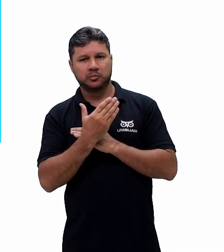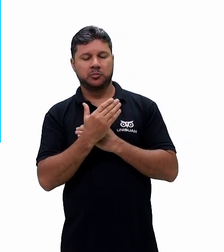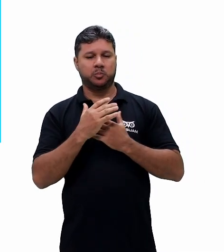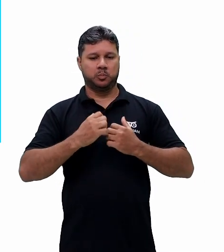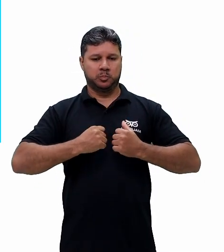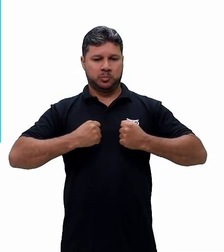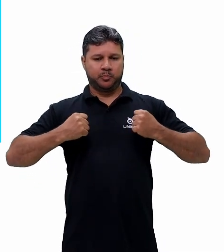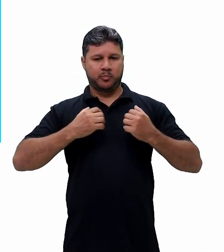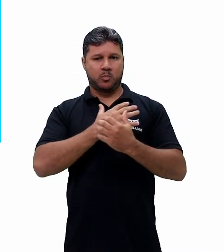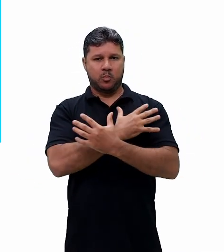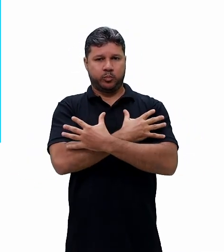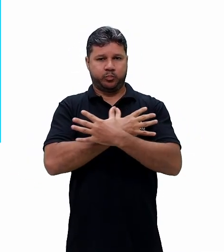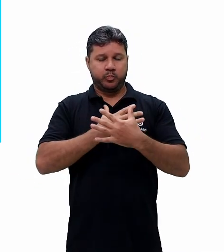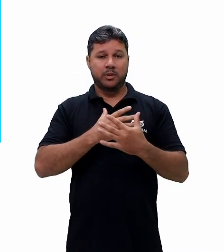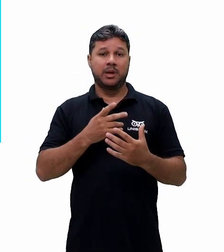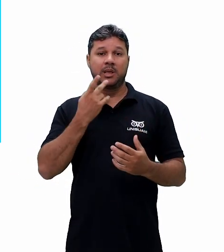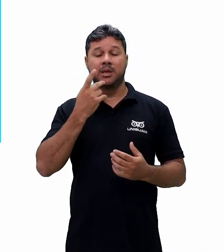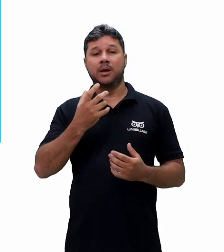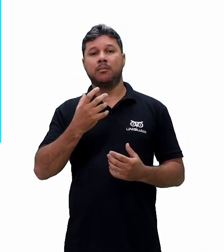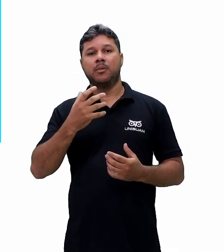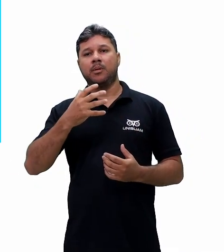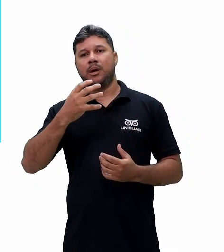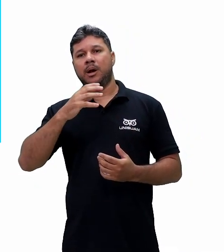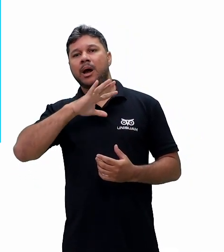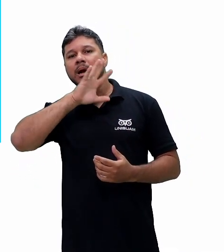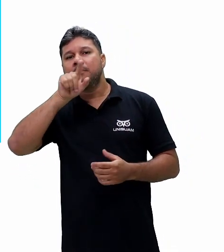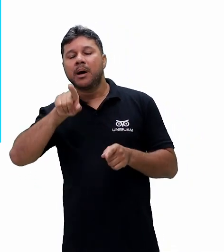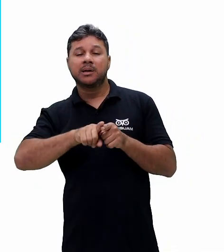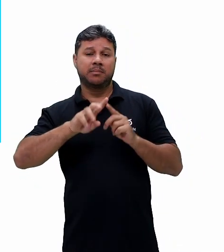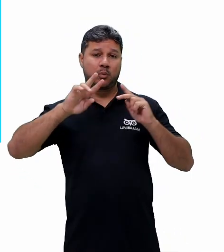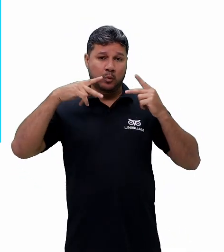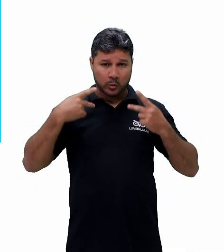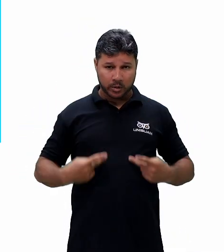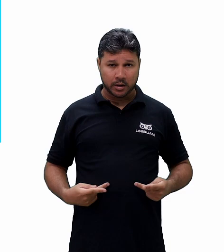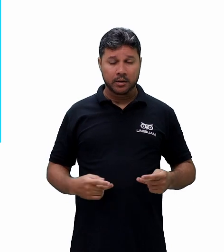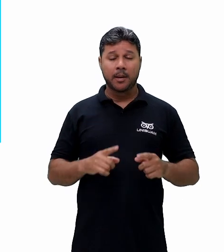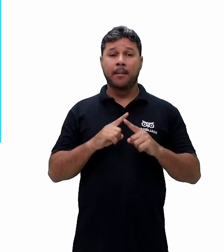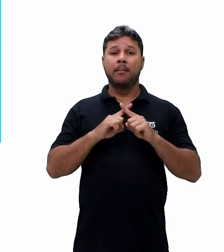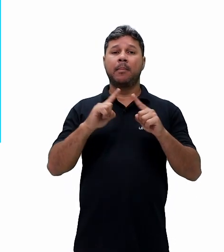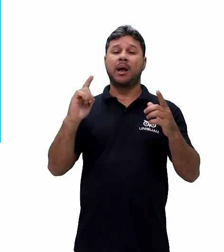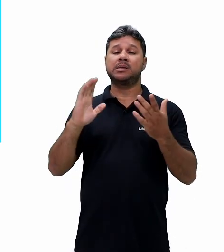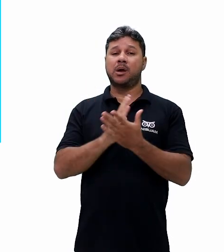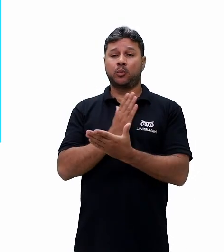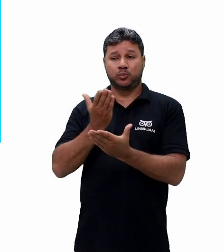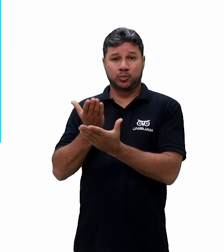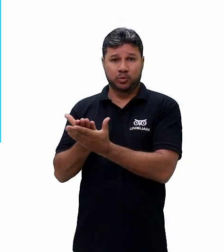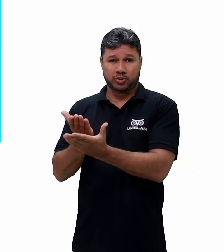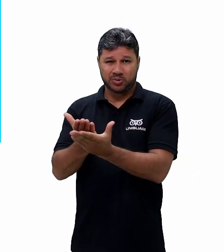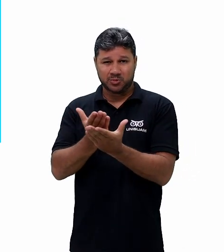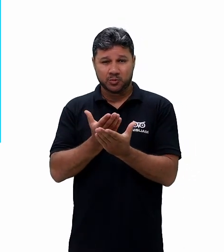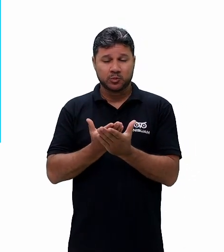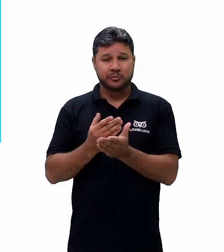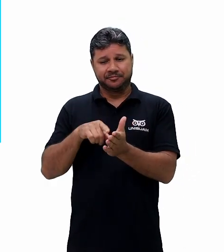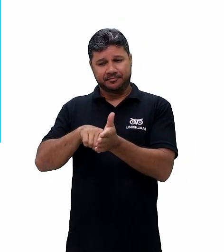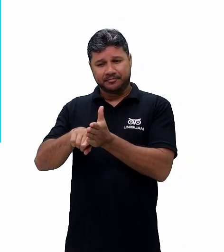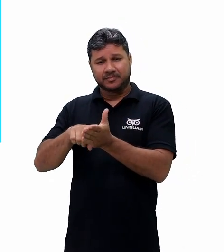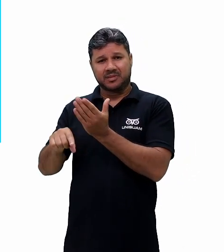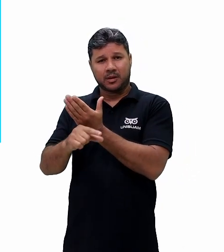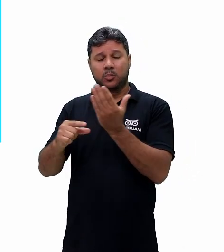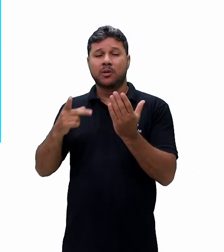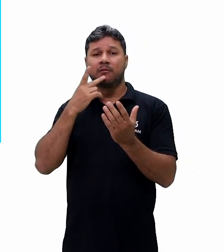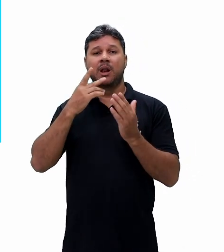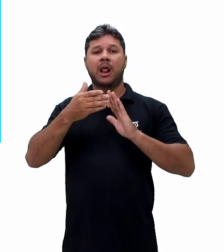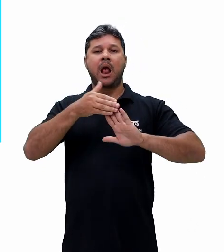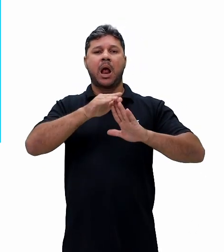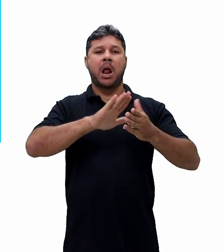sim induzir hipertrofia muscular em animais e em humanos, porém, alguns estudos